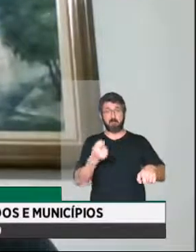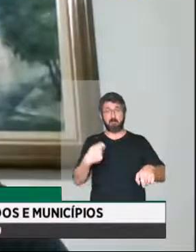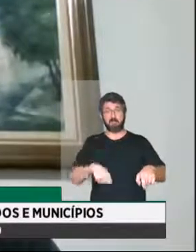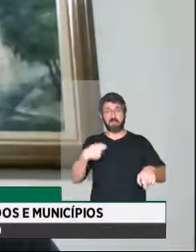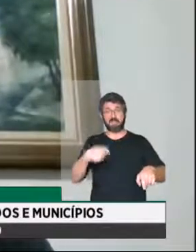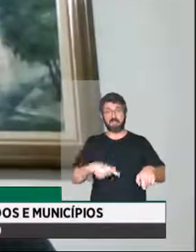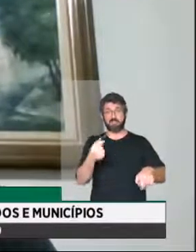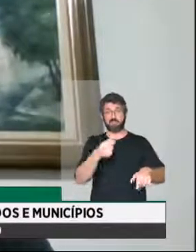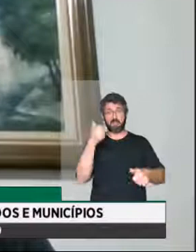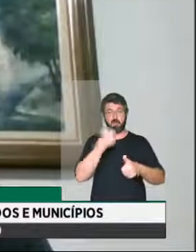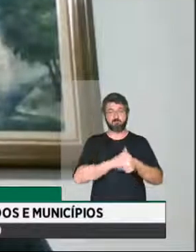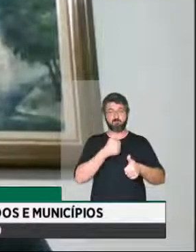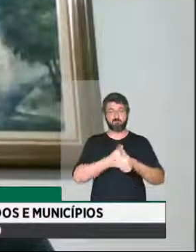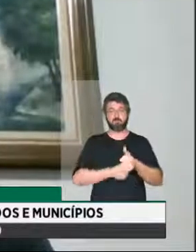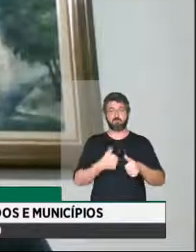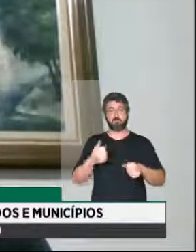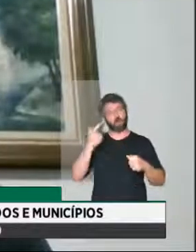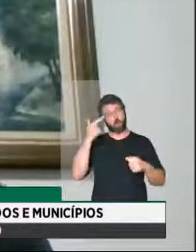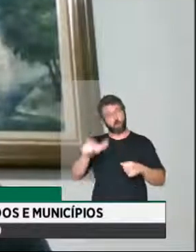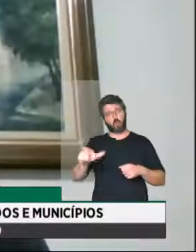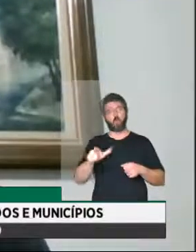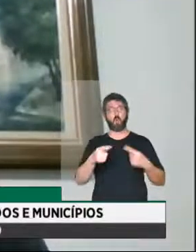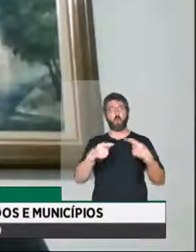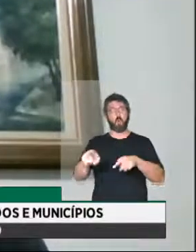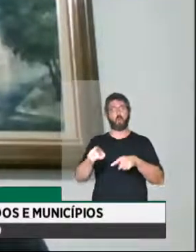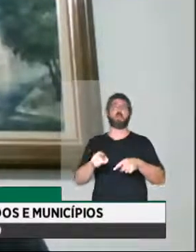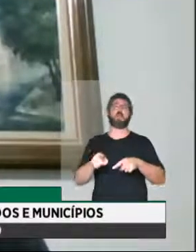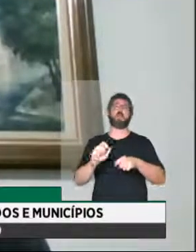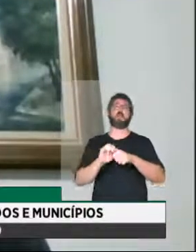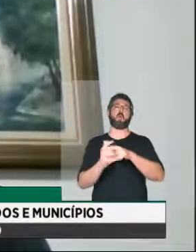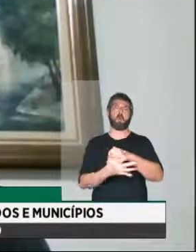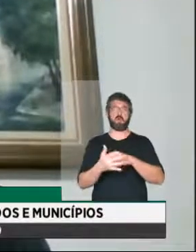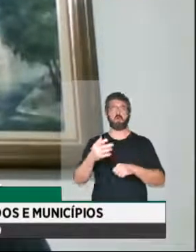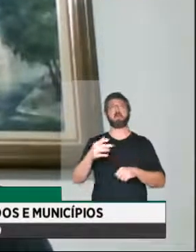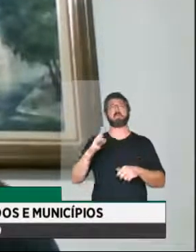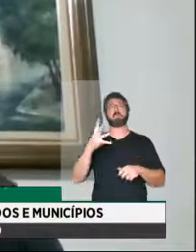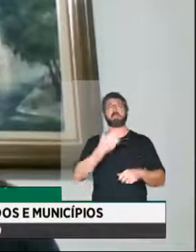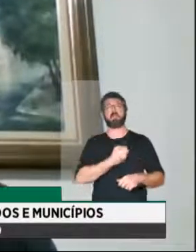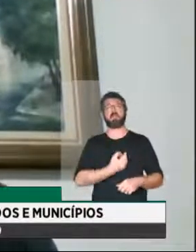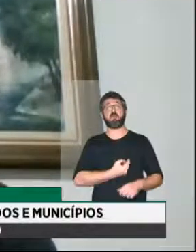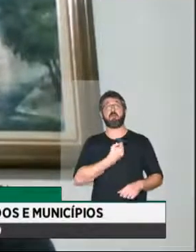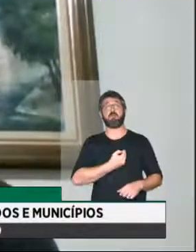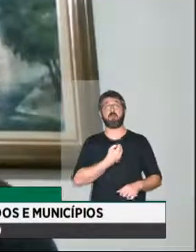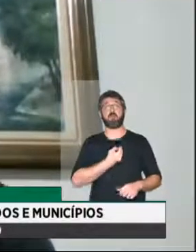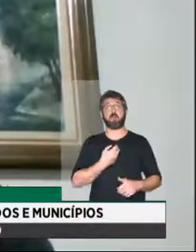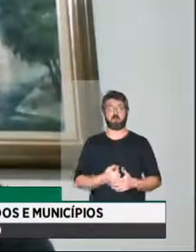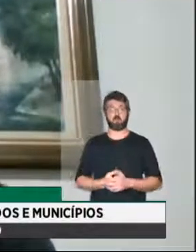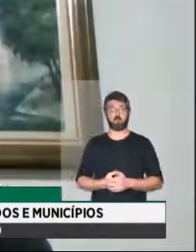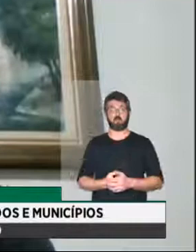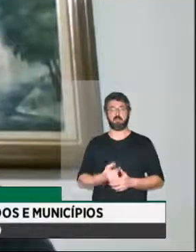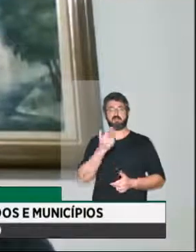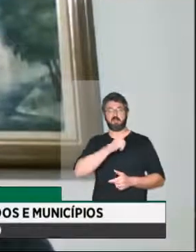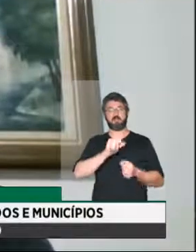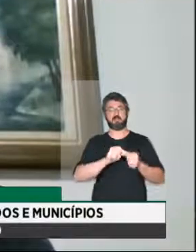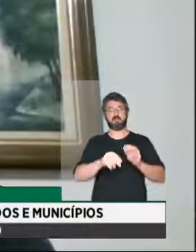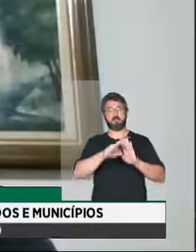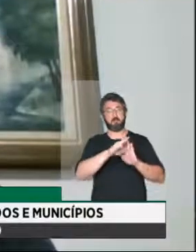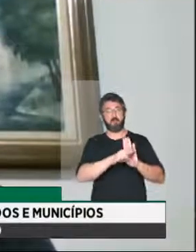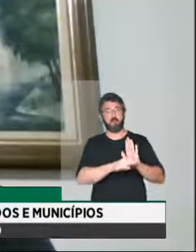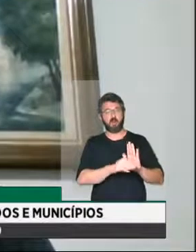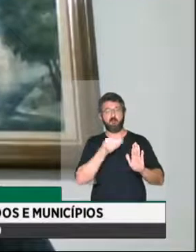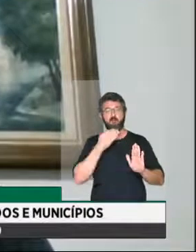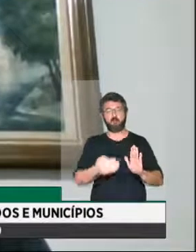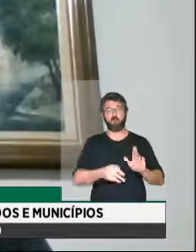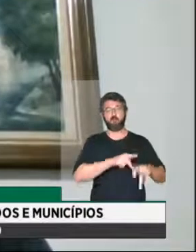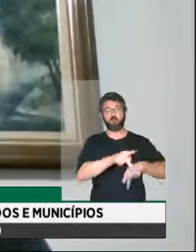recursos para conter o coronavírus, para evitar doenças, para salvar vidas, para desenvolver políticas em